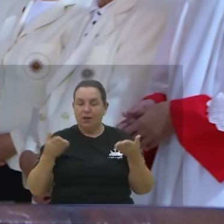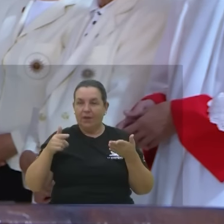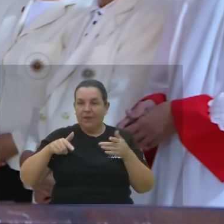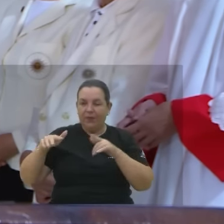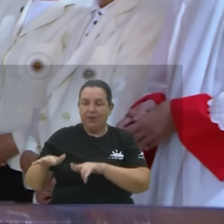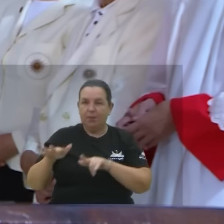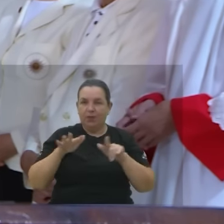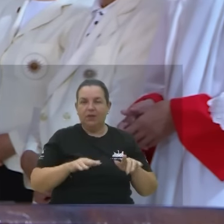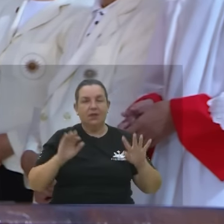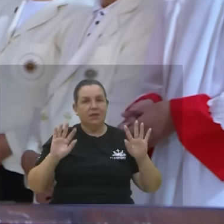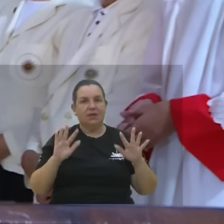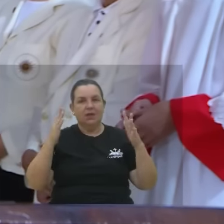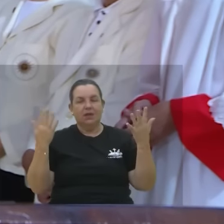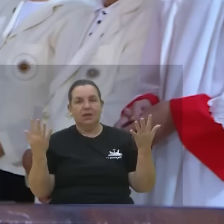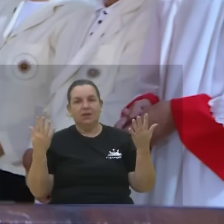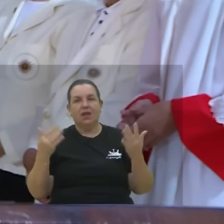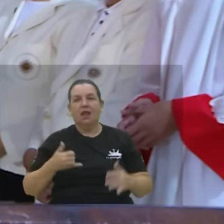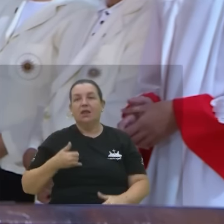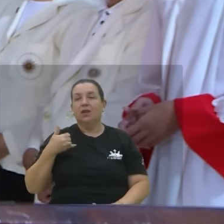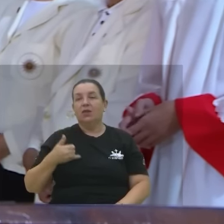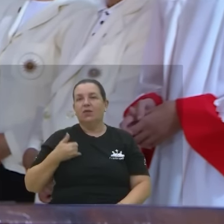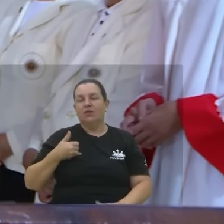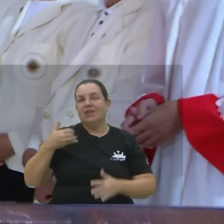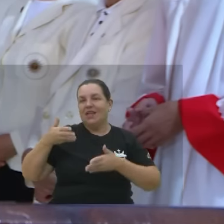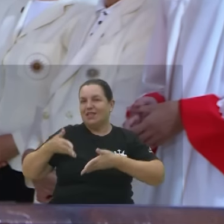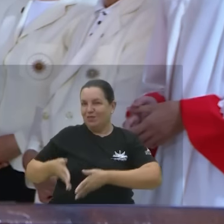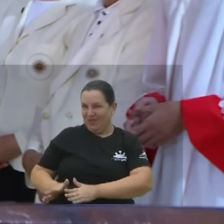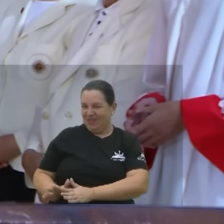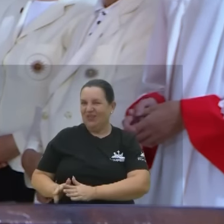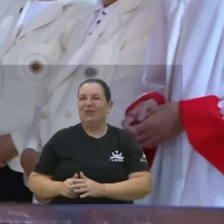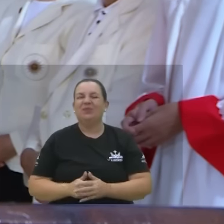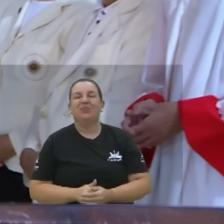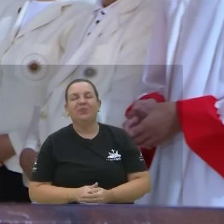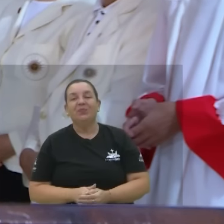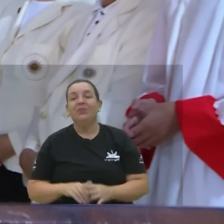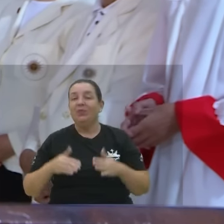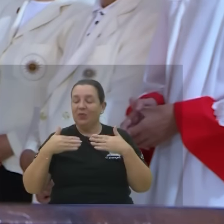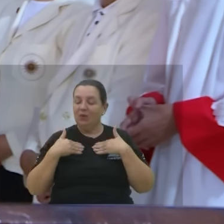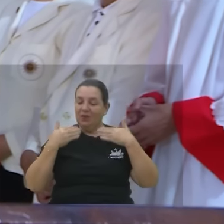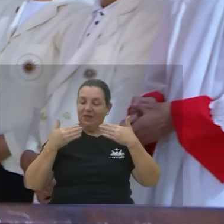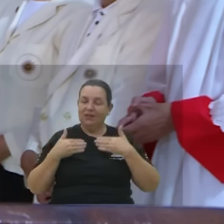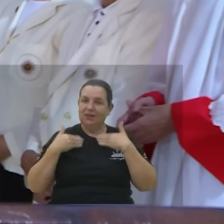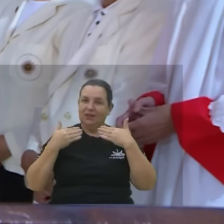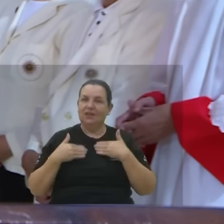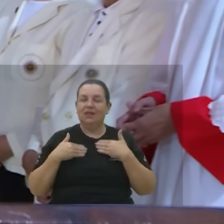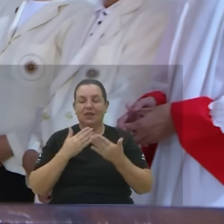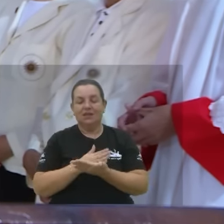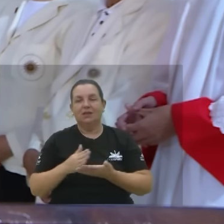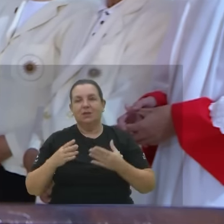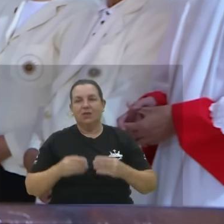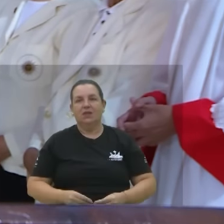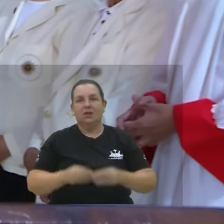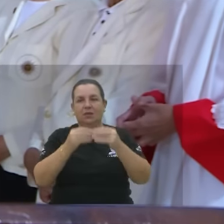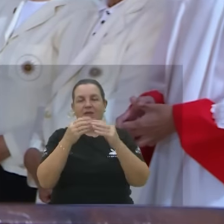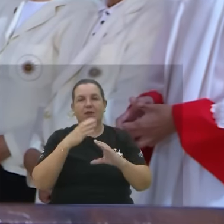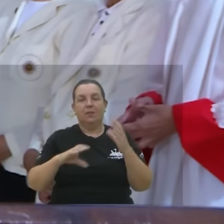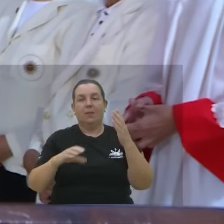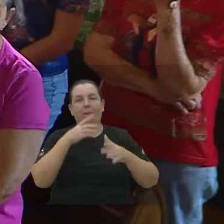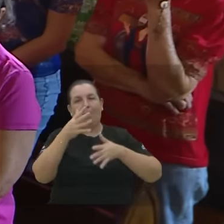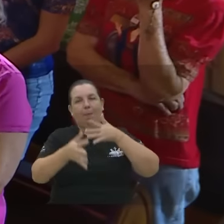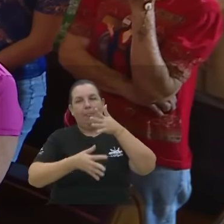semana celebra seu aniversário natalício. Com alegria, iniciemos esta celebração